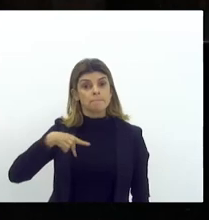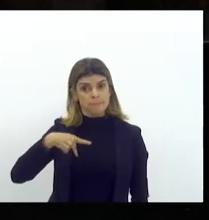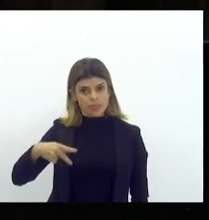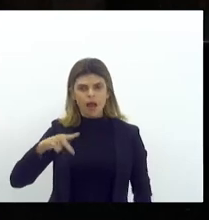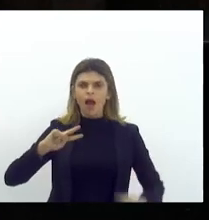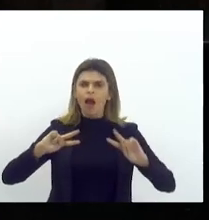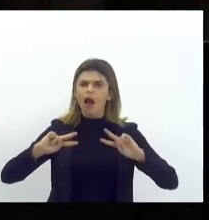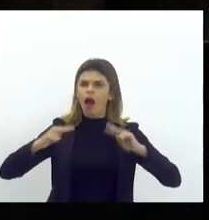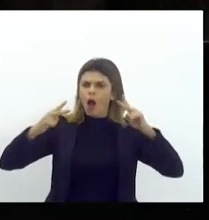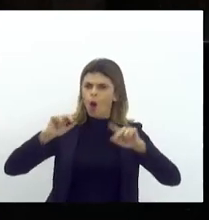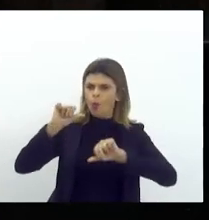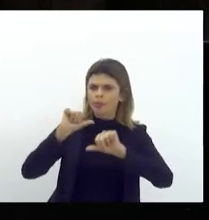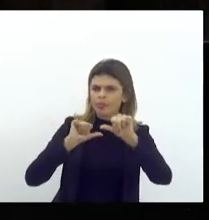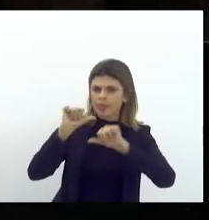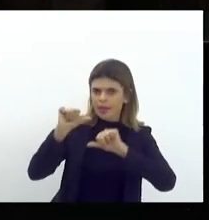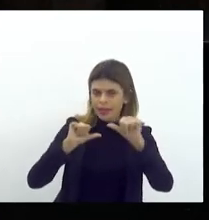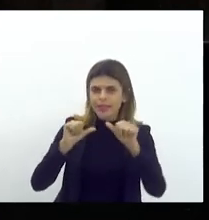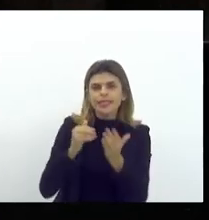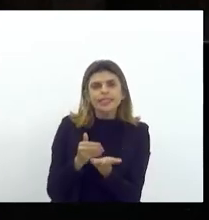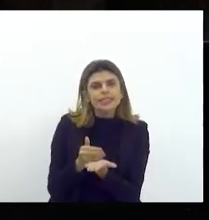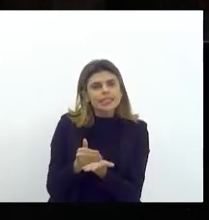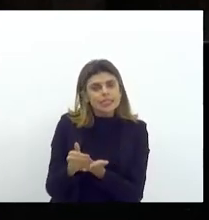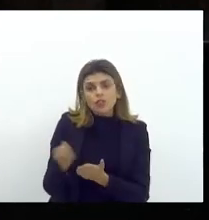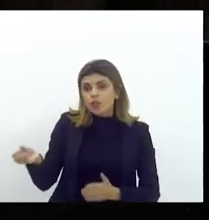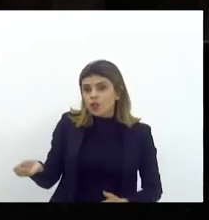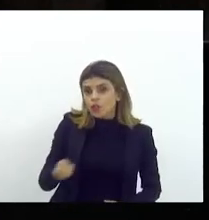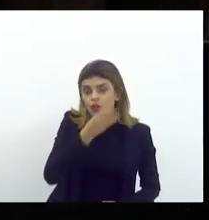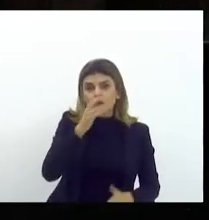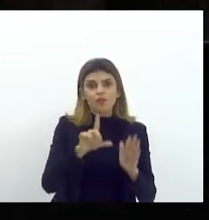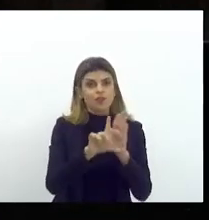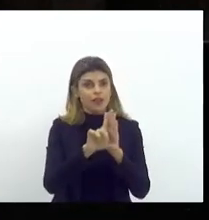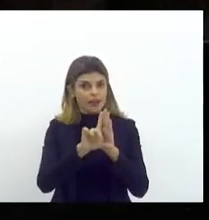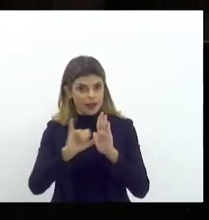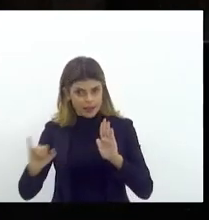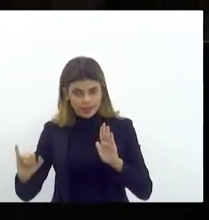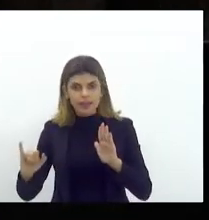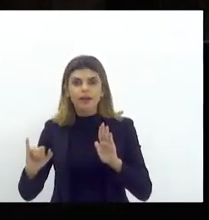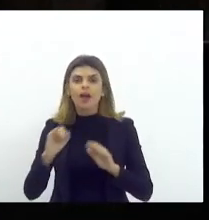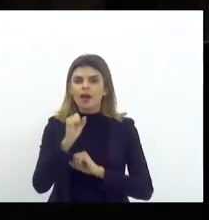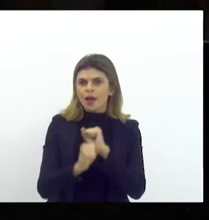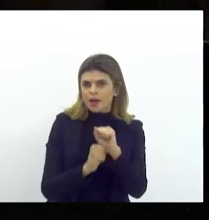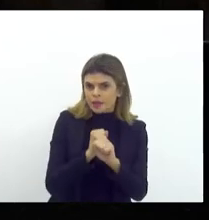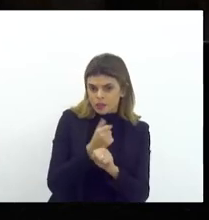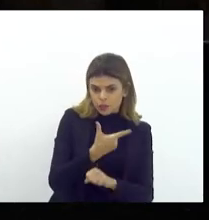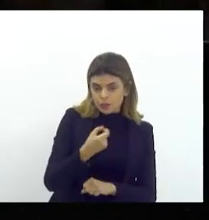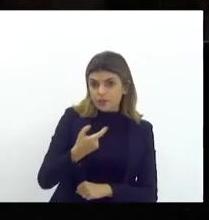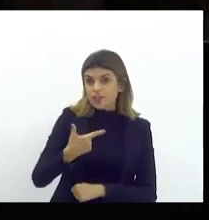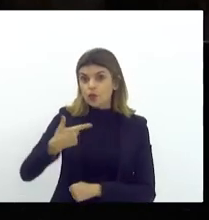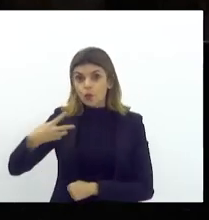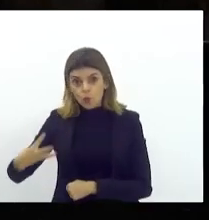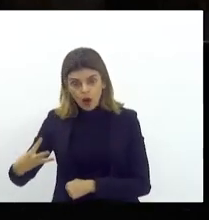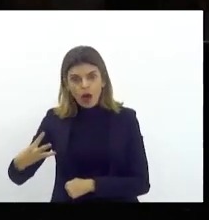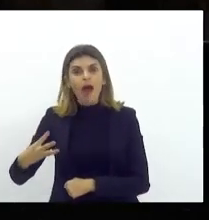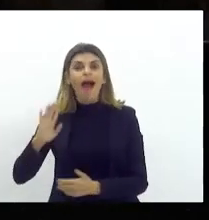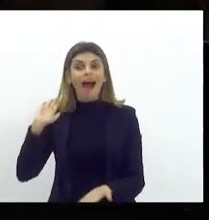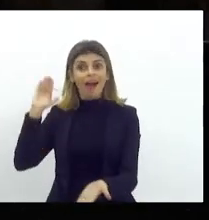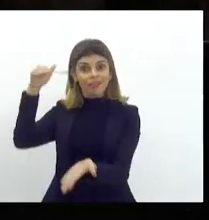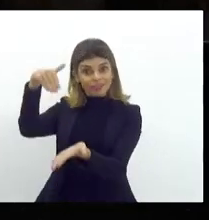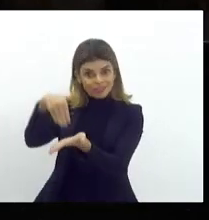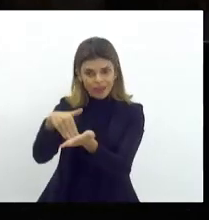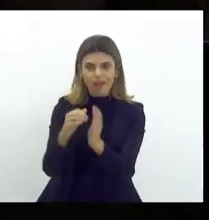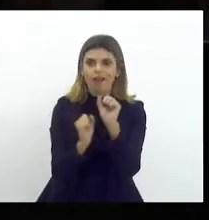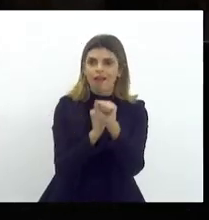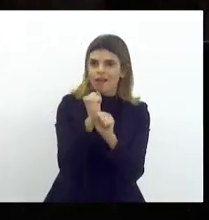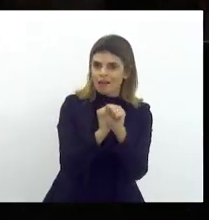o início da vigência da nova lei para o início de 2024 reforçando que até lá